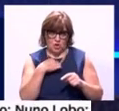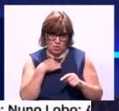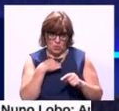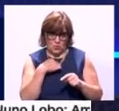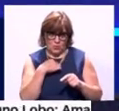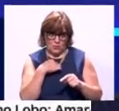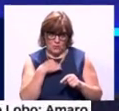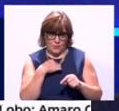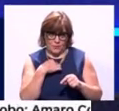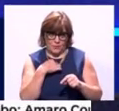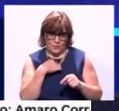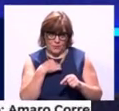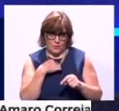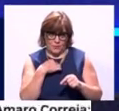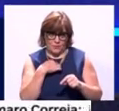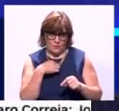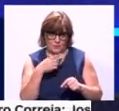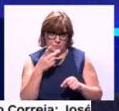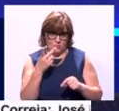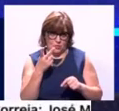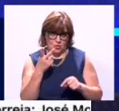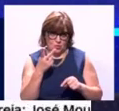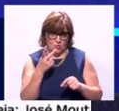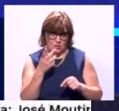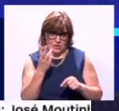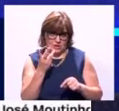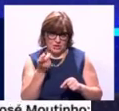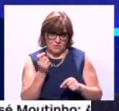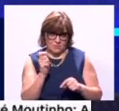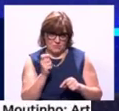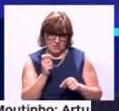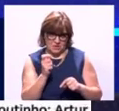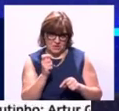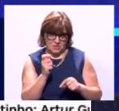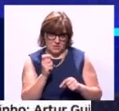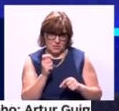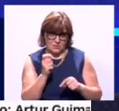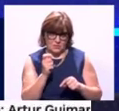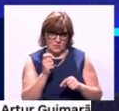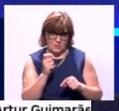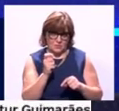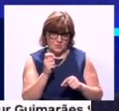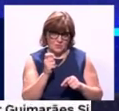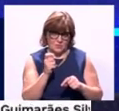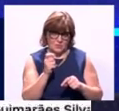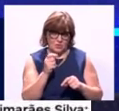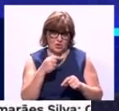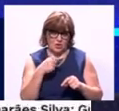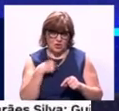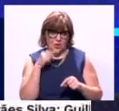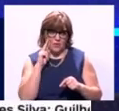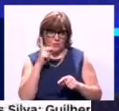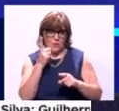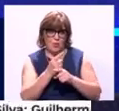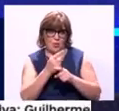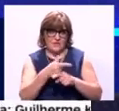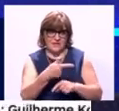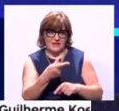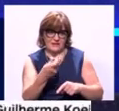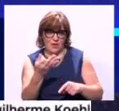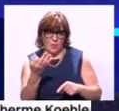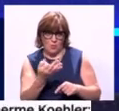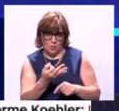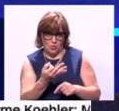Eu está há 3 meses. 3 meses. Eu assisti a uma coisa aqui no Porto